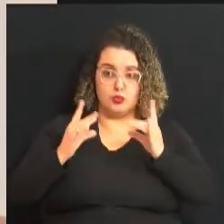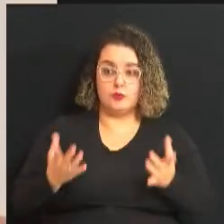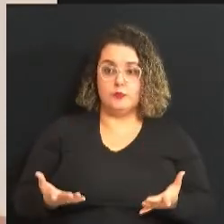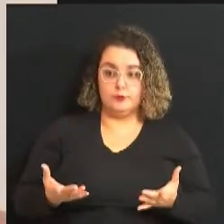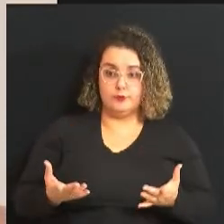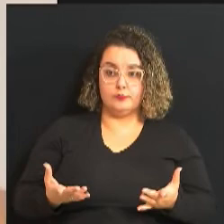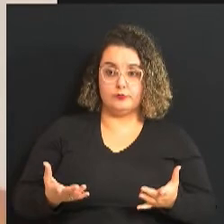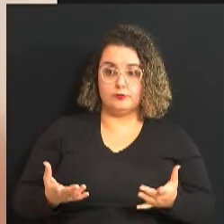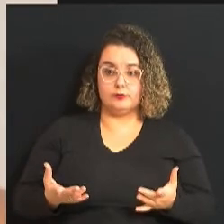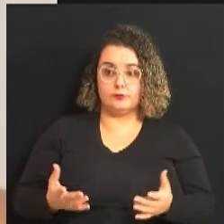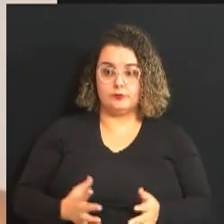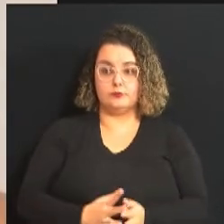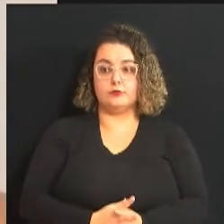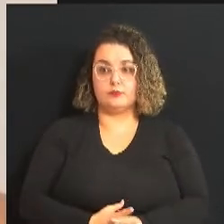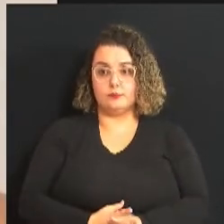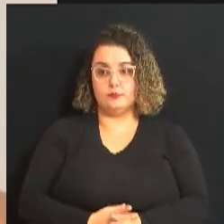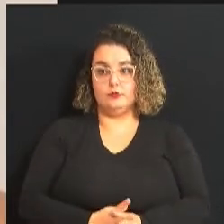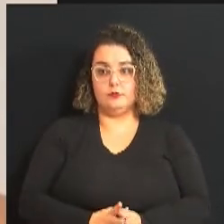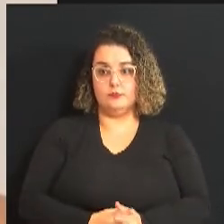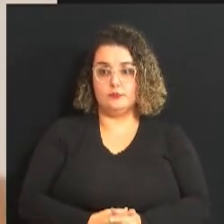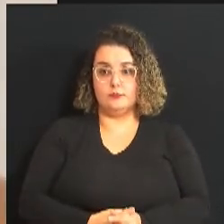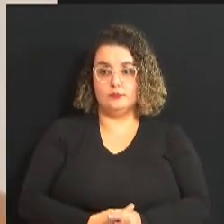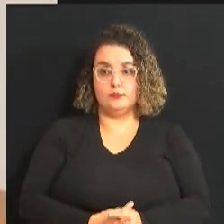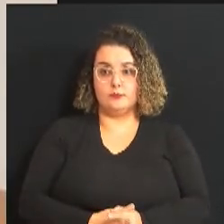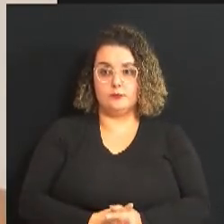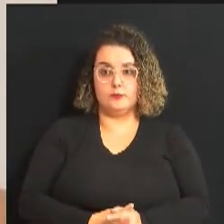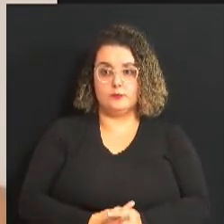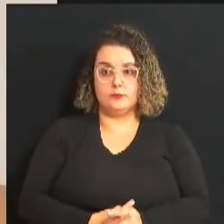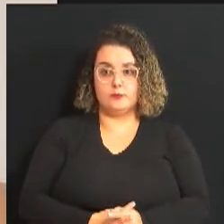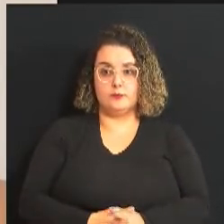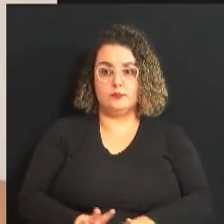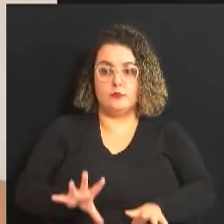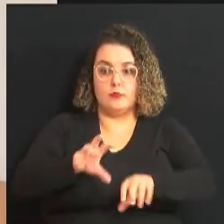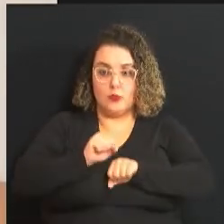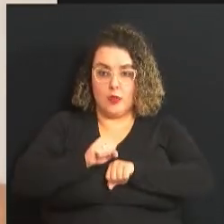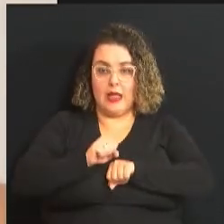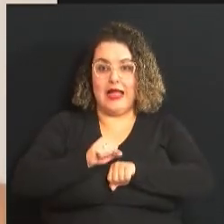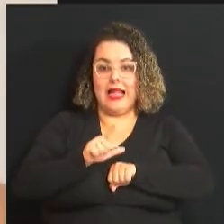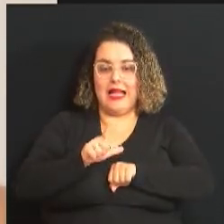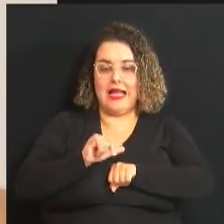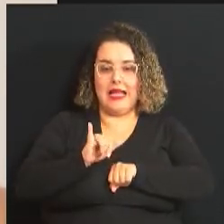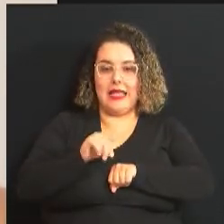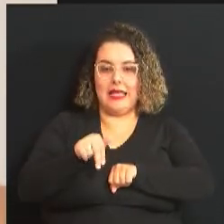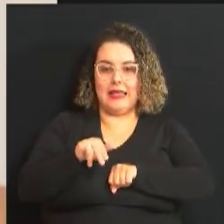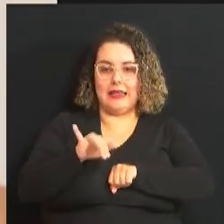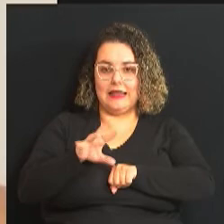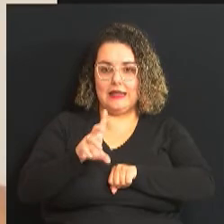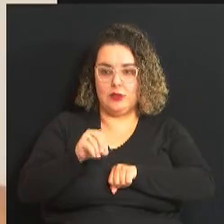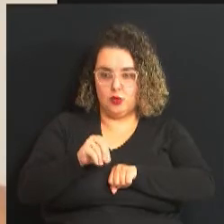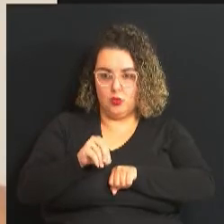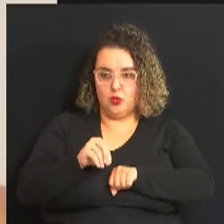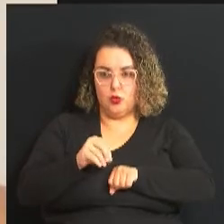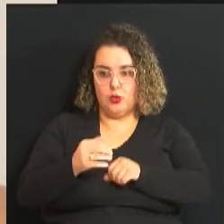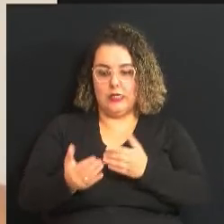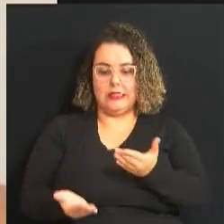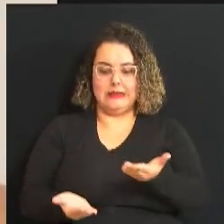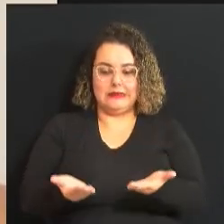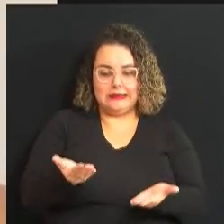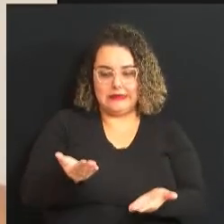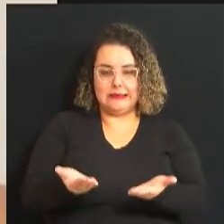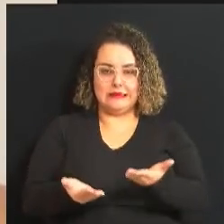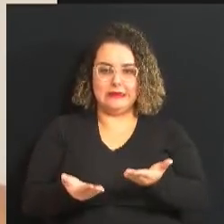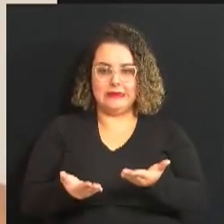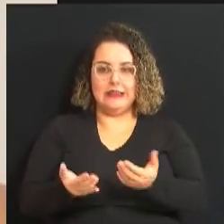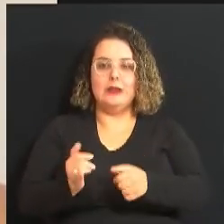acabam como é que fala? Retém um pouco de líquido. E aí, na balança, vai aumentar um